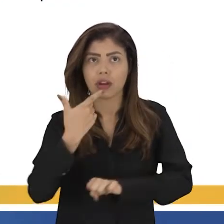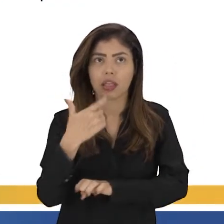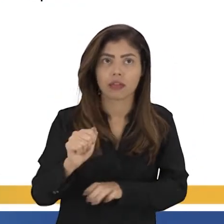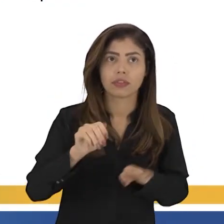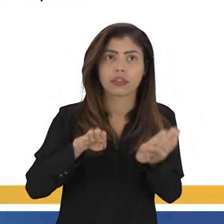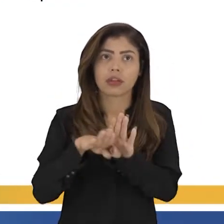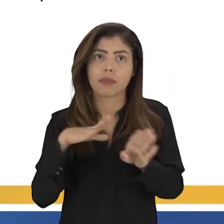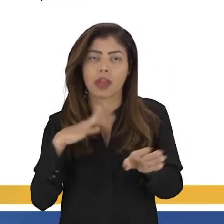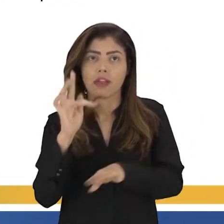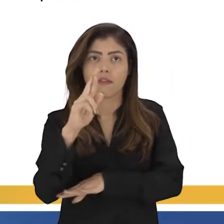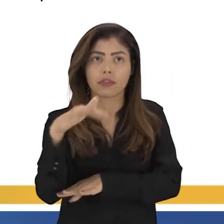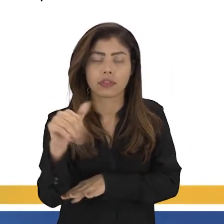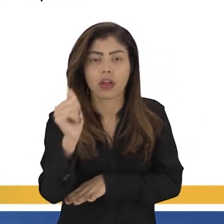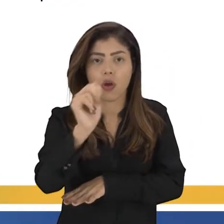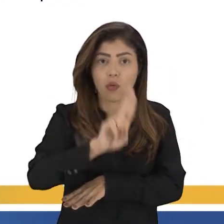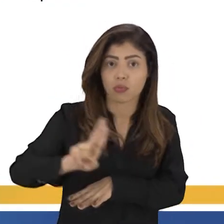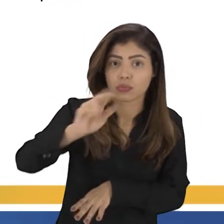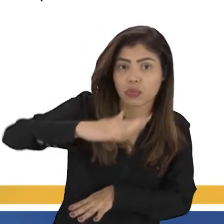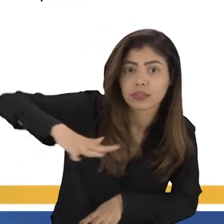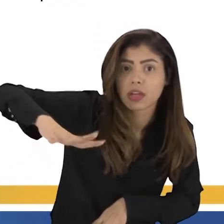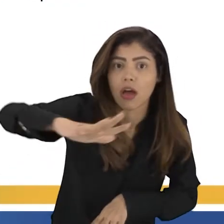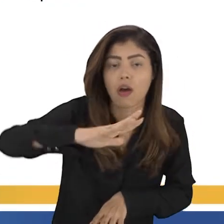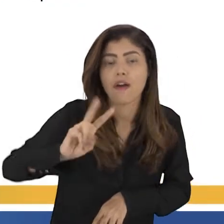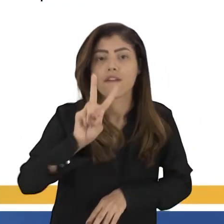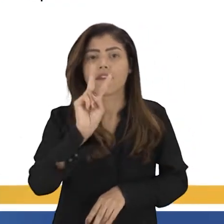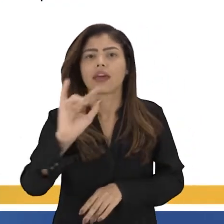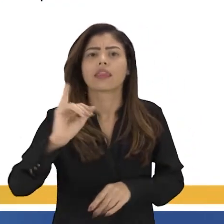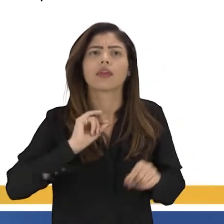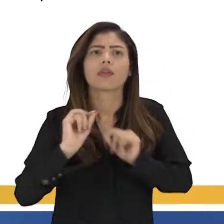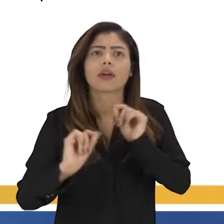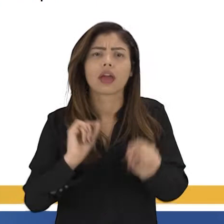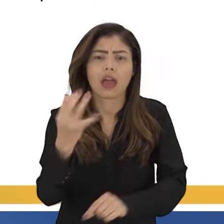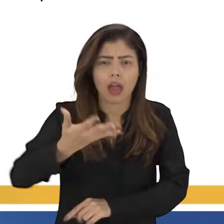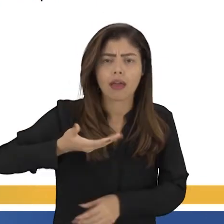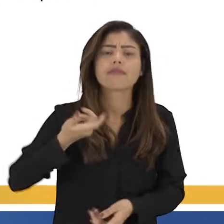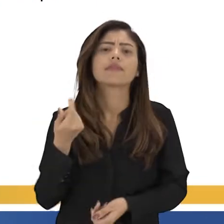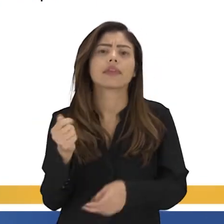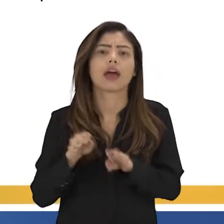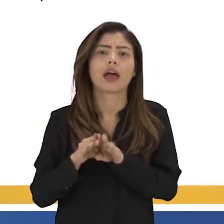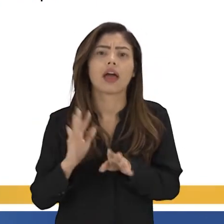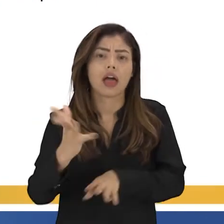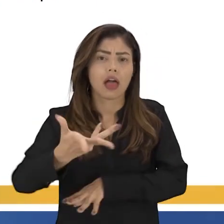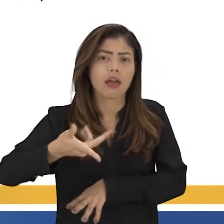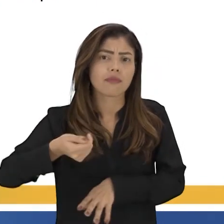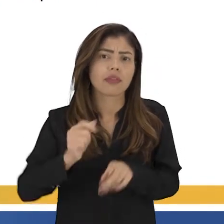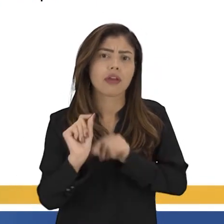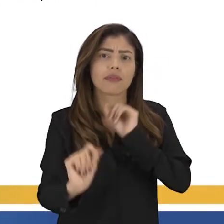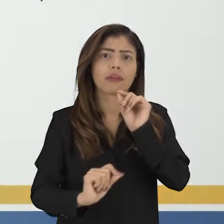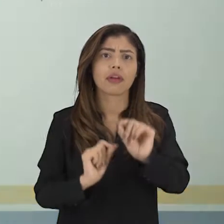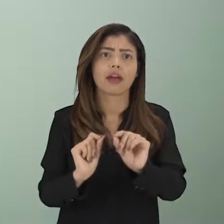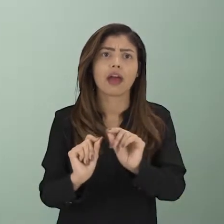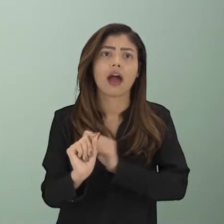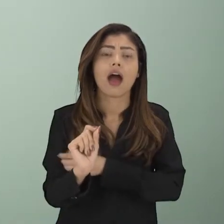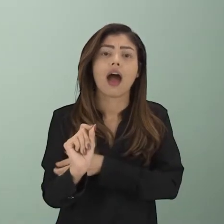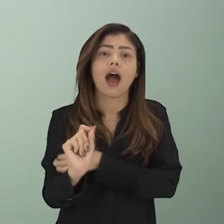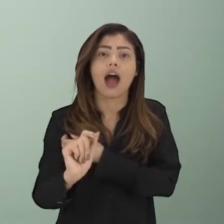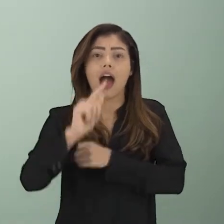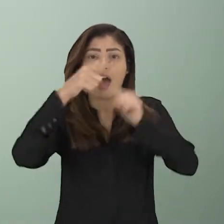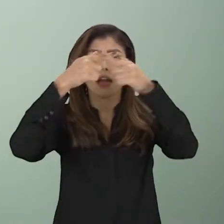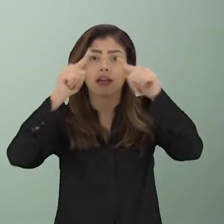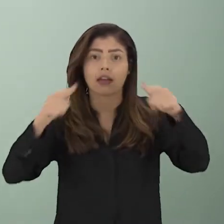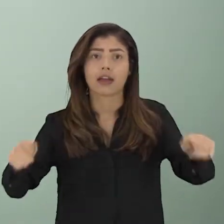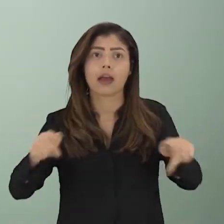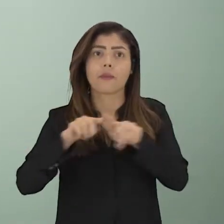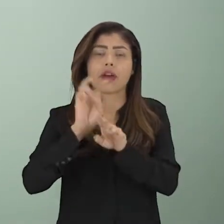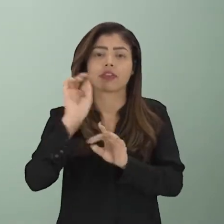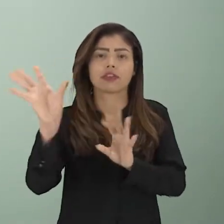uso social. Então, aqui nessa habilidade vai te exigir um pouquinho de gramática. Mas a gramática no Enem, ela não cai assim para você dizer,